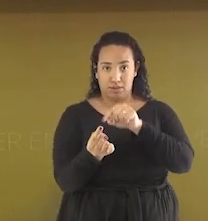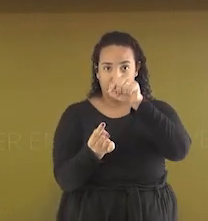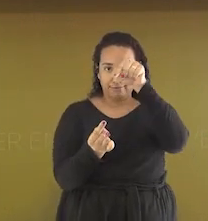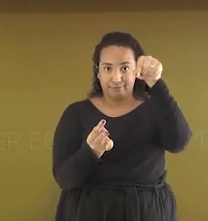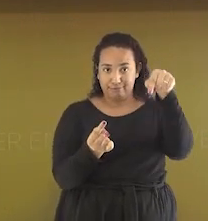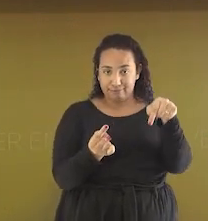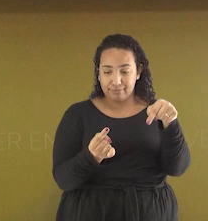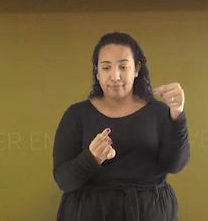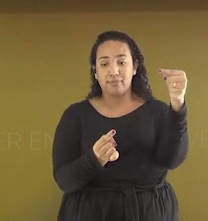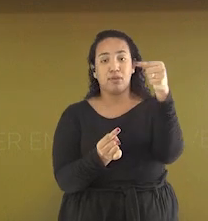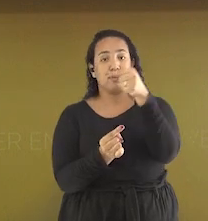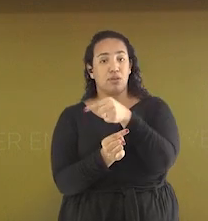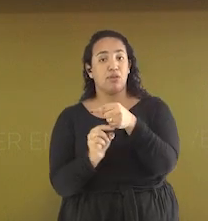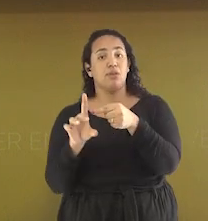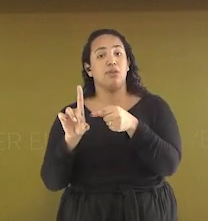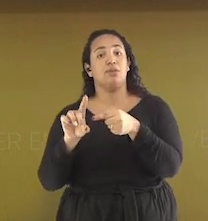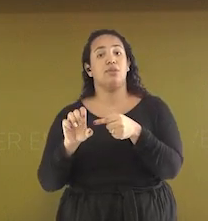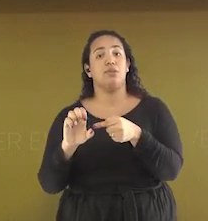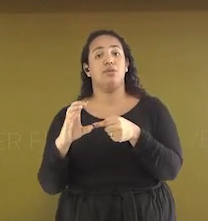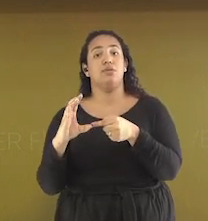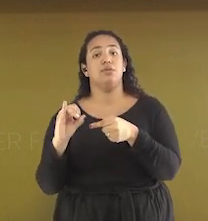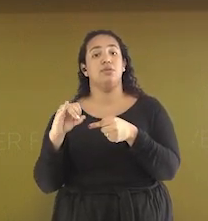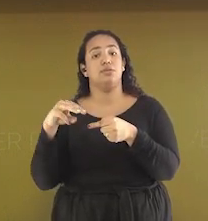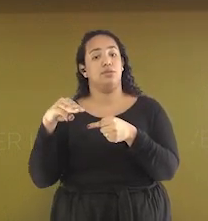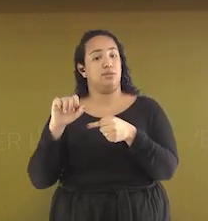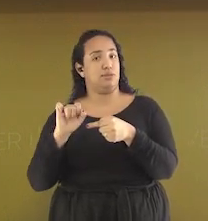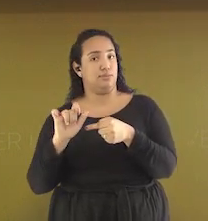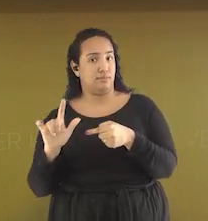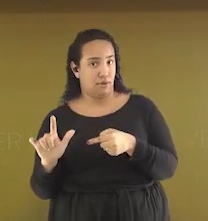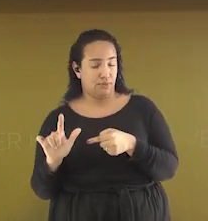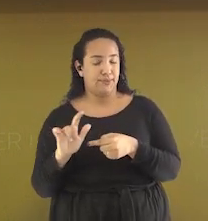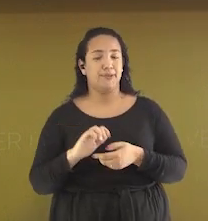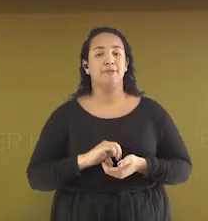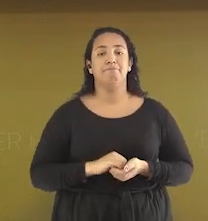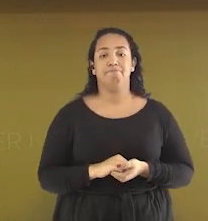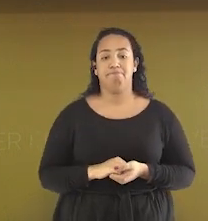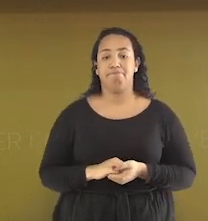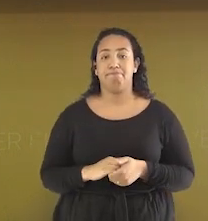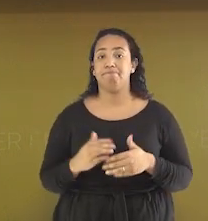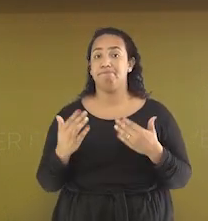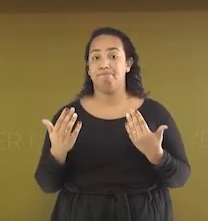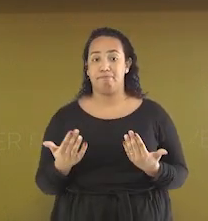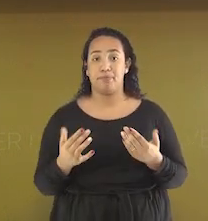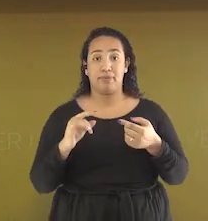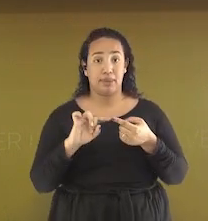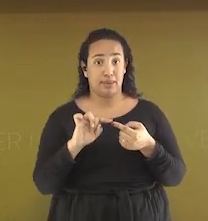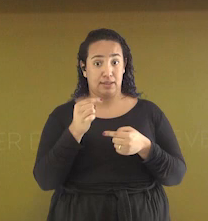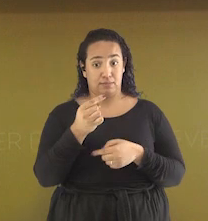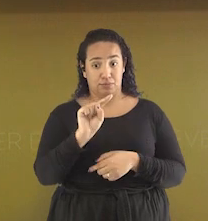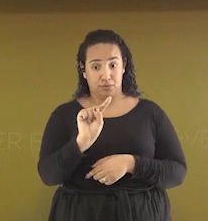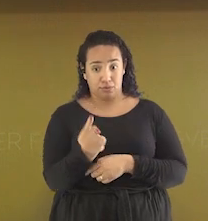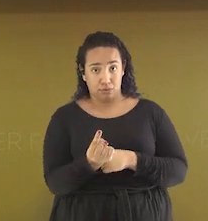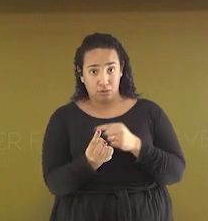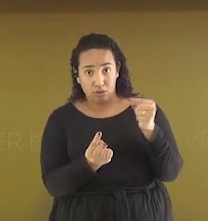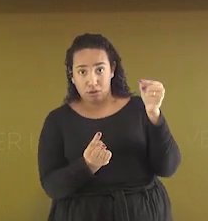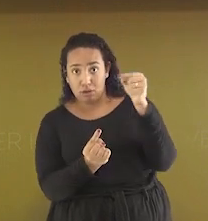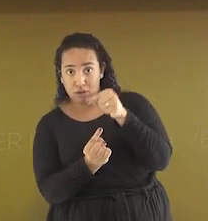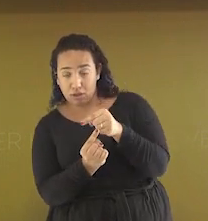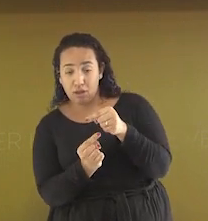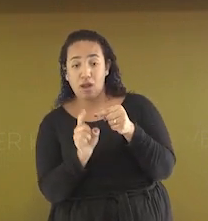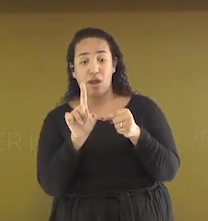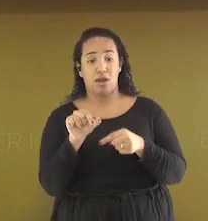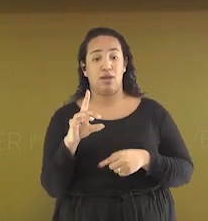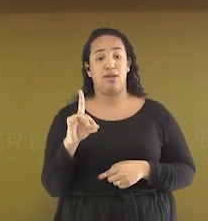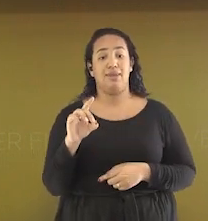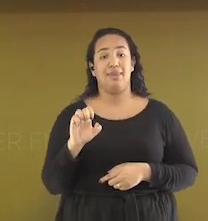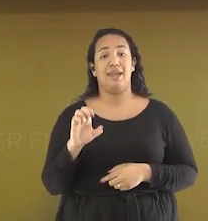da vírgula, e por uma parte decimal, que vem depois da vírgula. Essa parte que vem após a